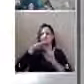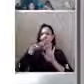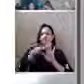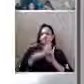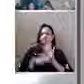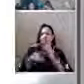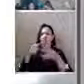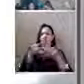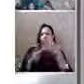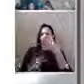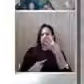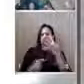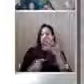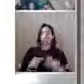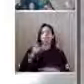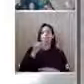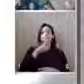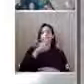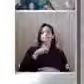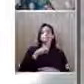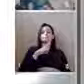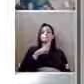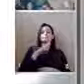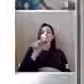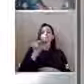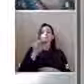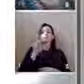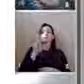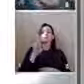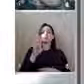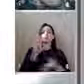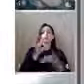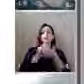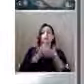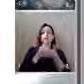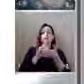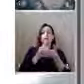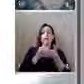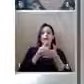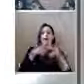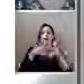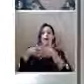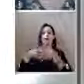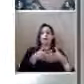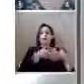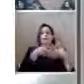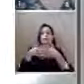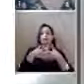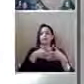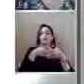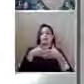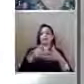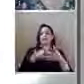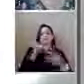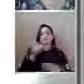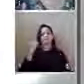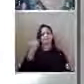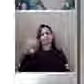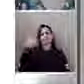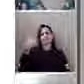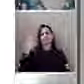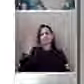da 23ª edição, ele conta com um subdicionário de americanismos, que foi de extrema importância para o nosso